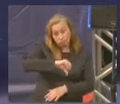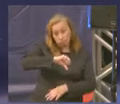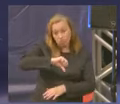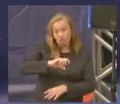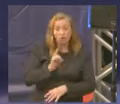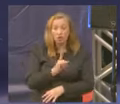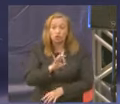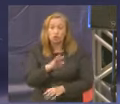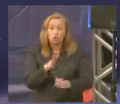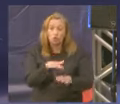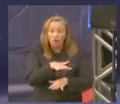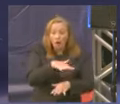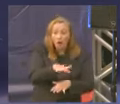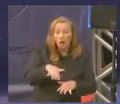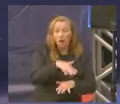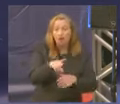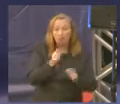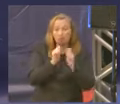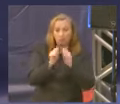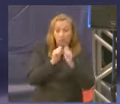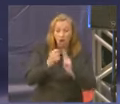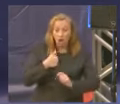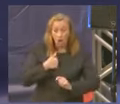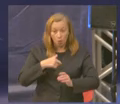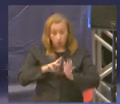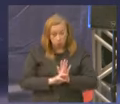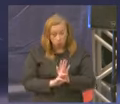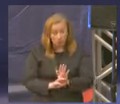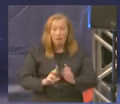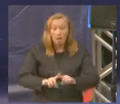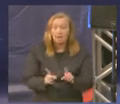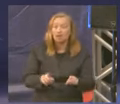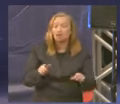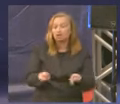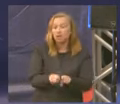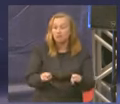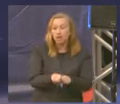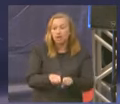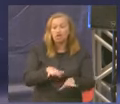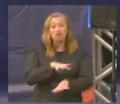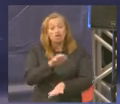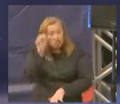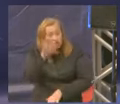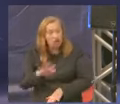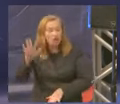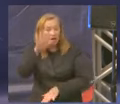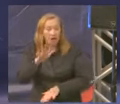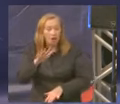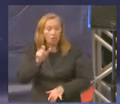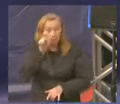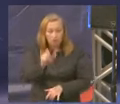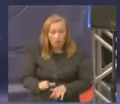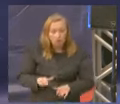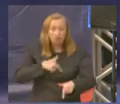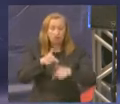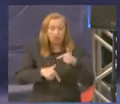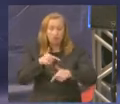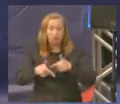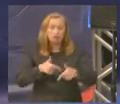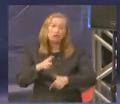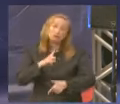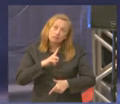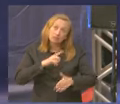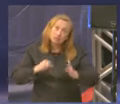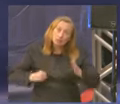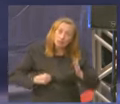os jornalistas que eu estou representando, mas os trabalhadores, de maneira geral, enfrentam esses impactos positivos